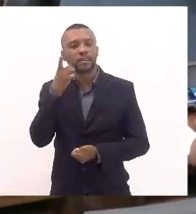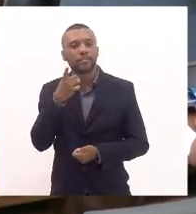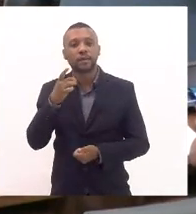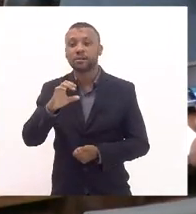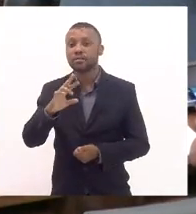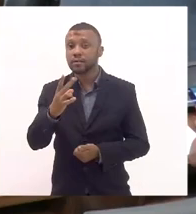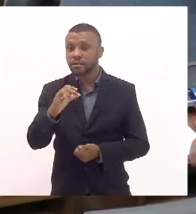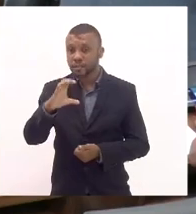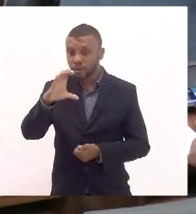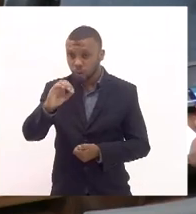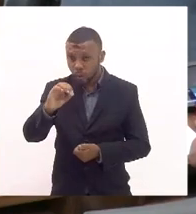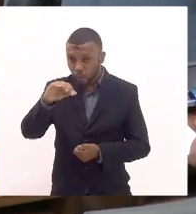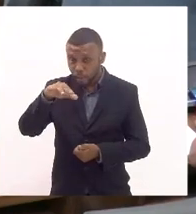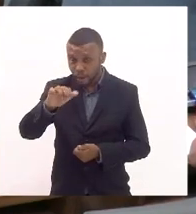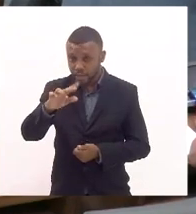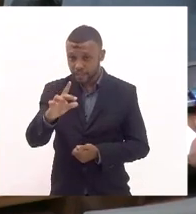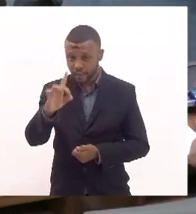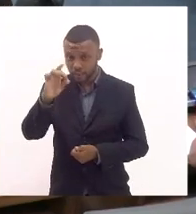Machado deputada